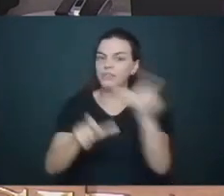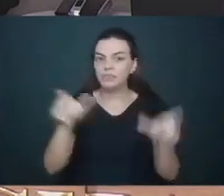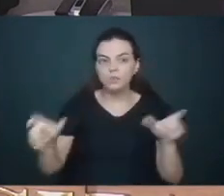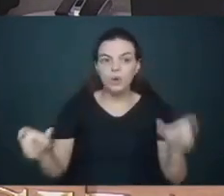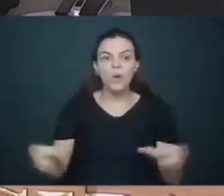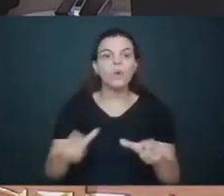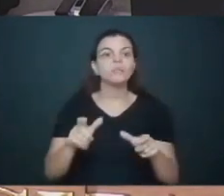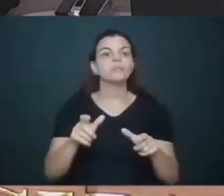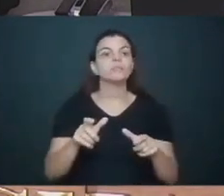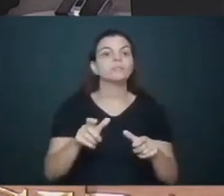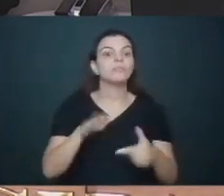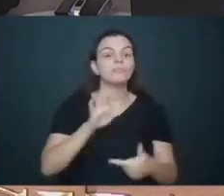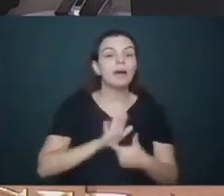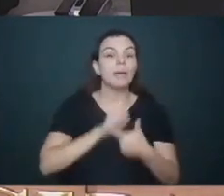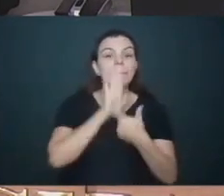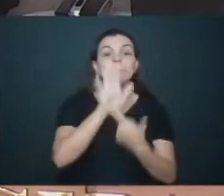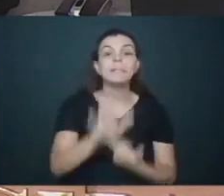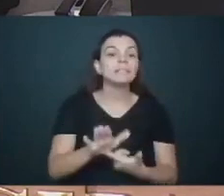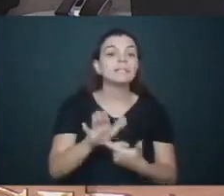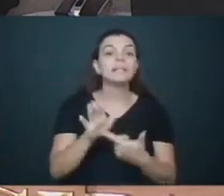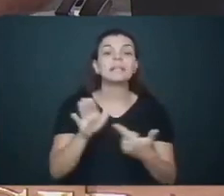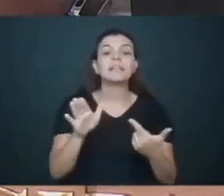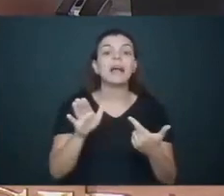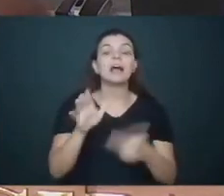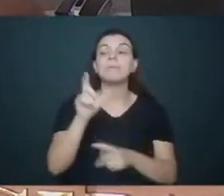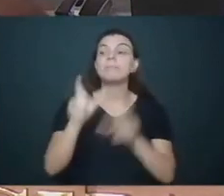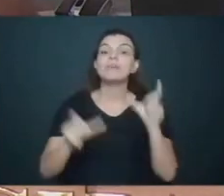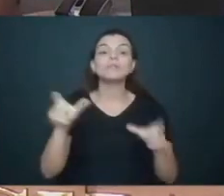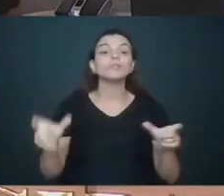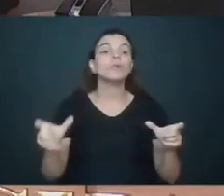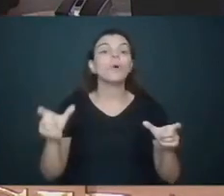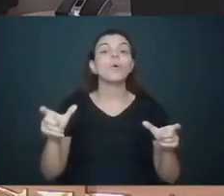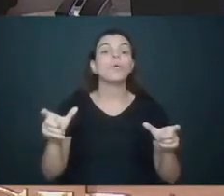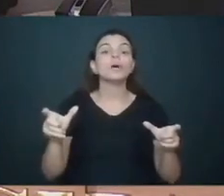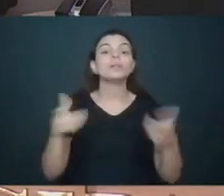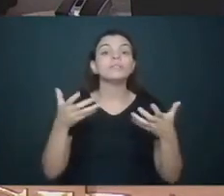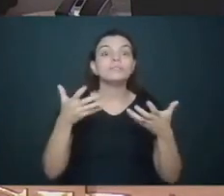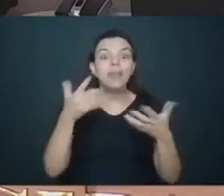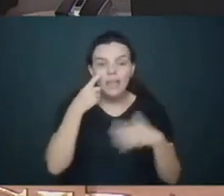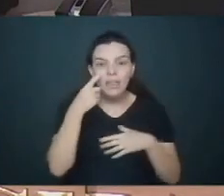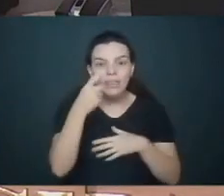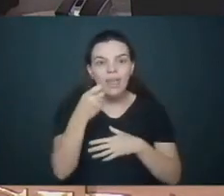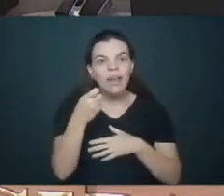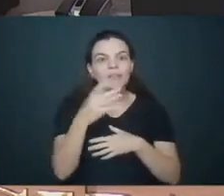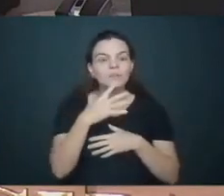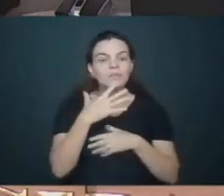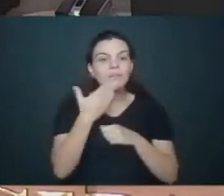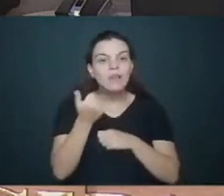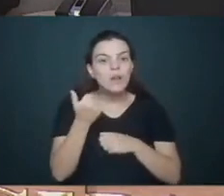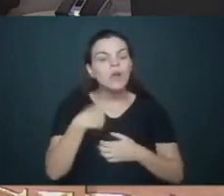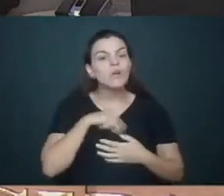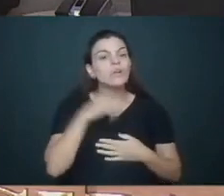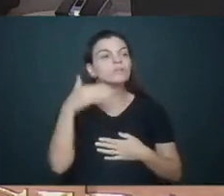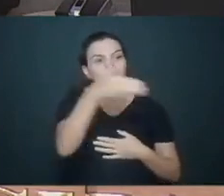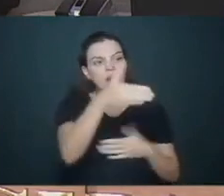apresentar, deixar aberto para que quem quer se interessar mais profundamente, a gente vai na propriedade, por mais